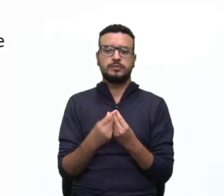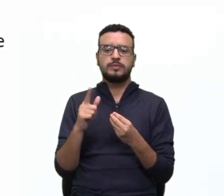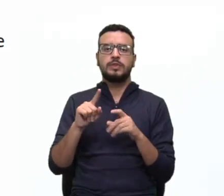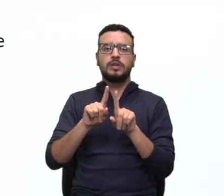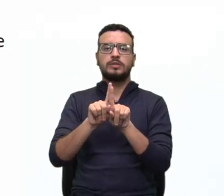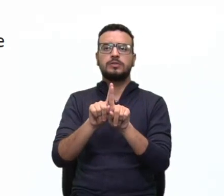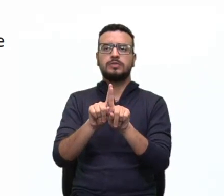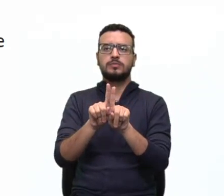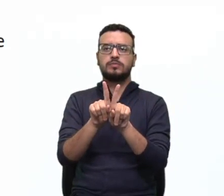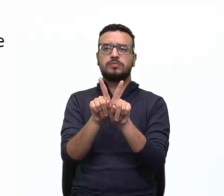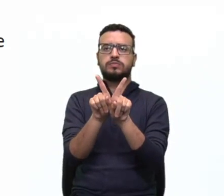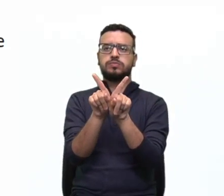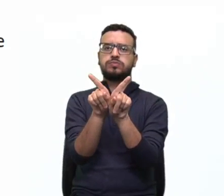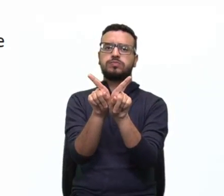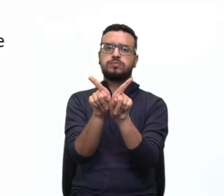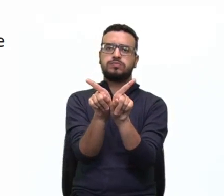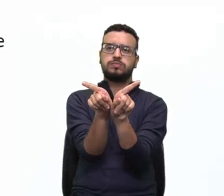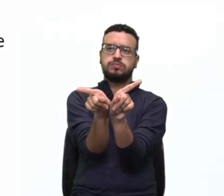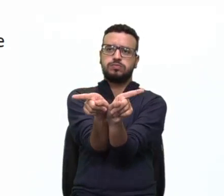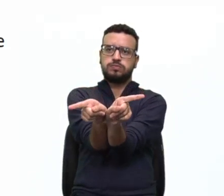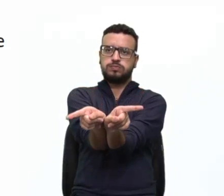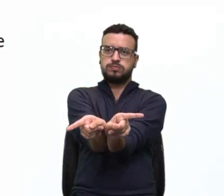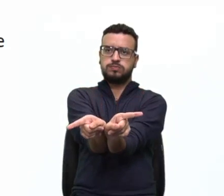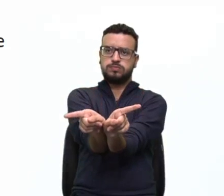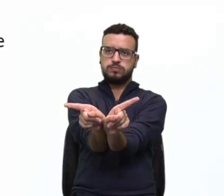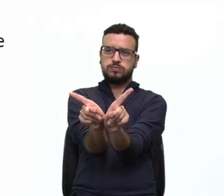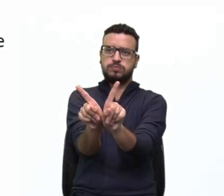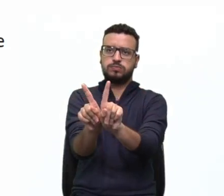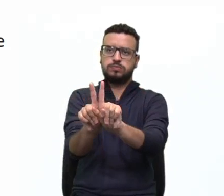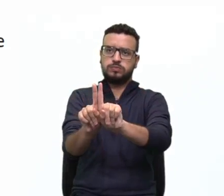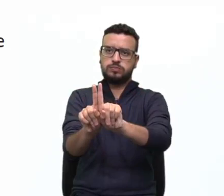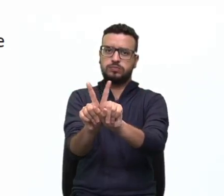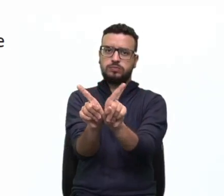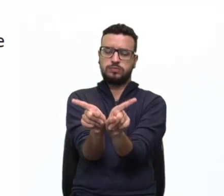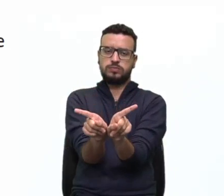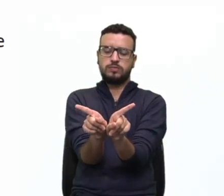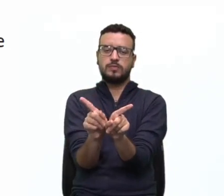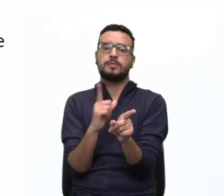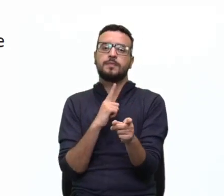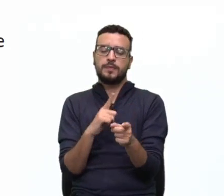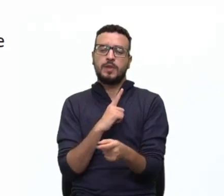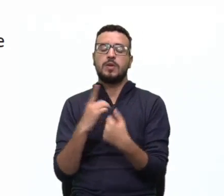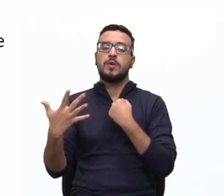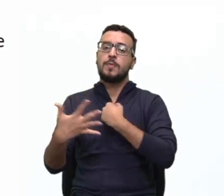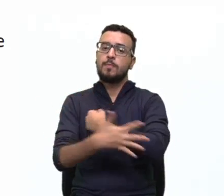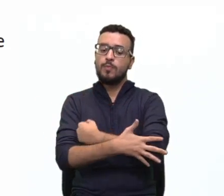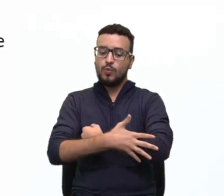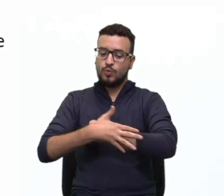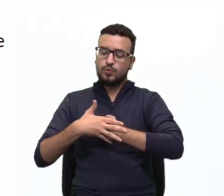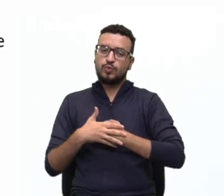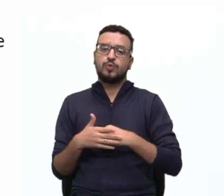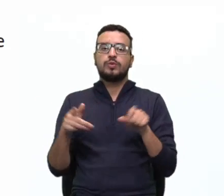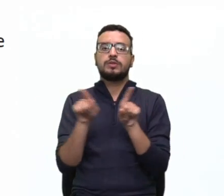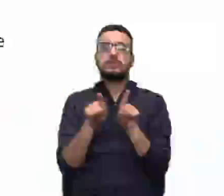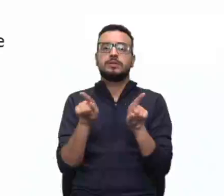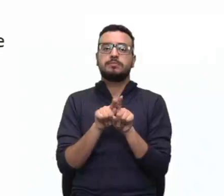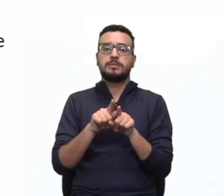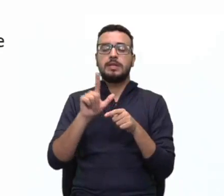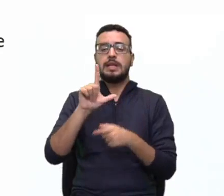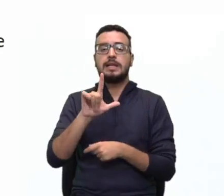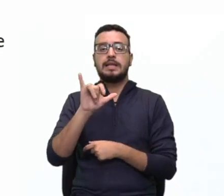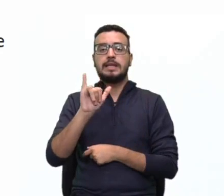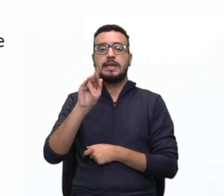articulação? O músculo pode limitar, o ligamento e a cápsula, a forma dos ossos e